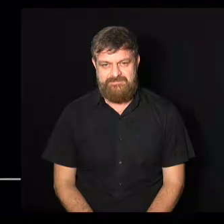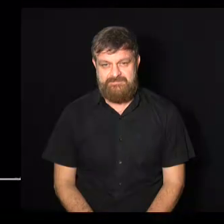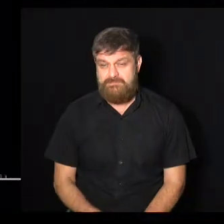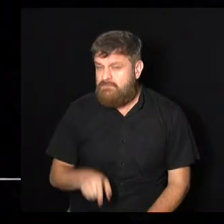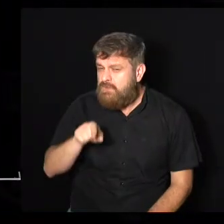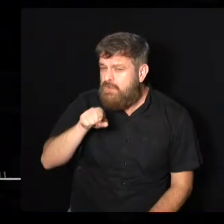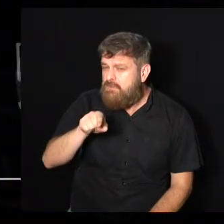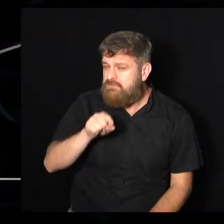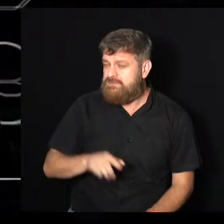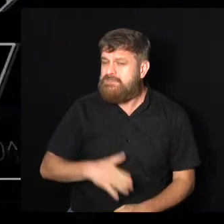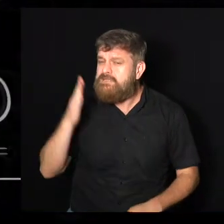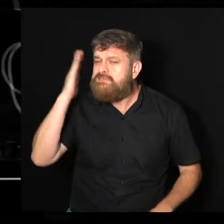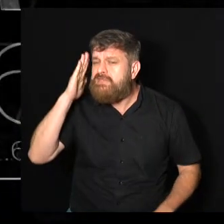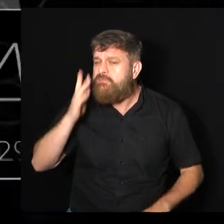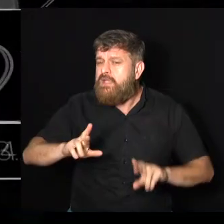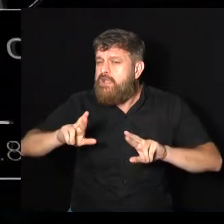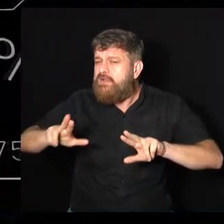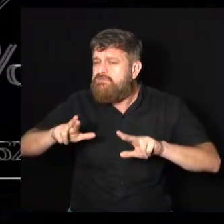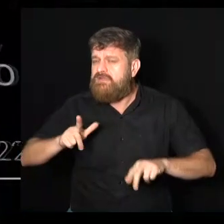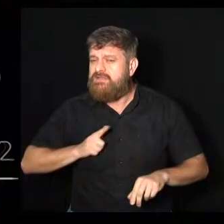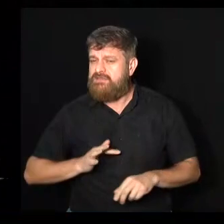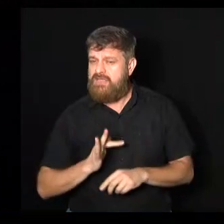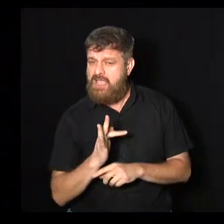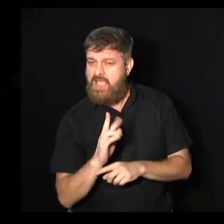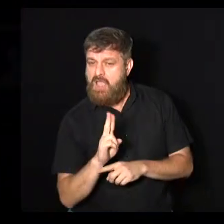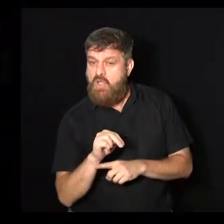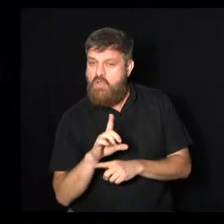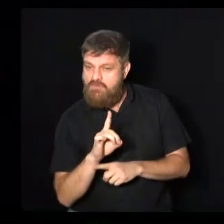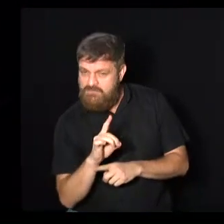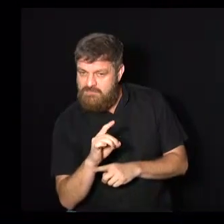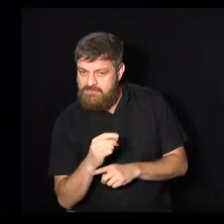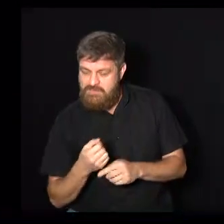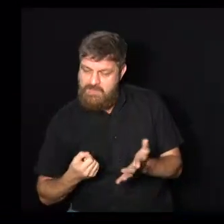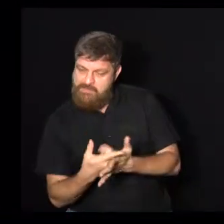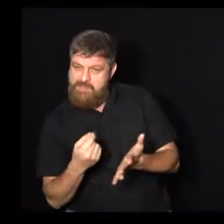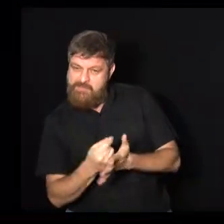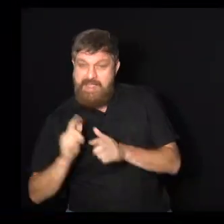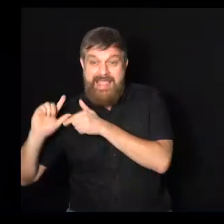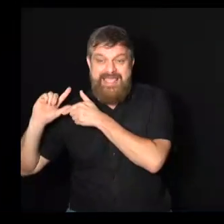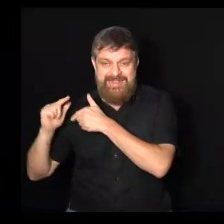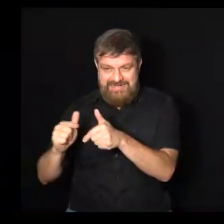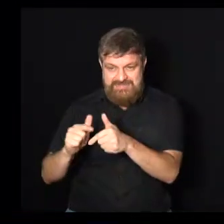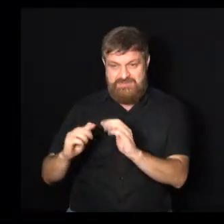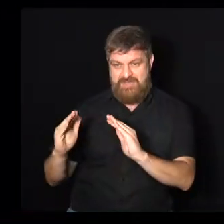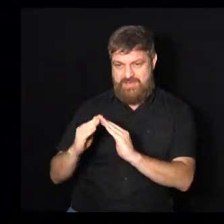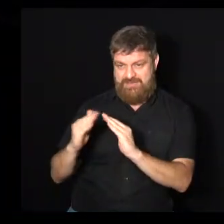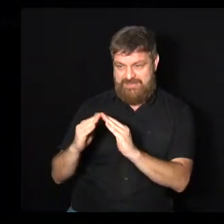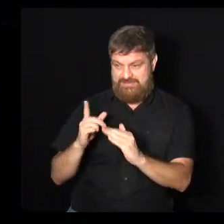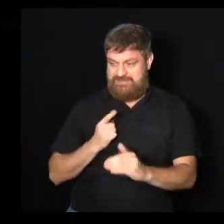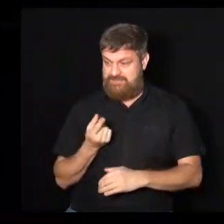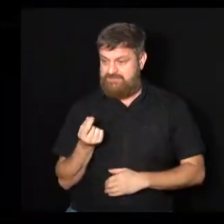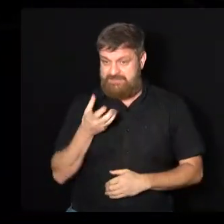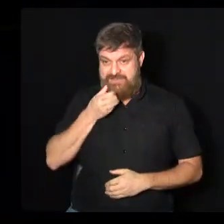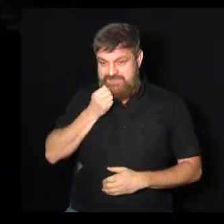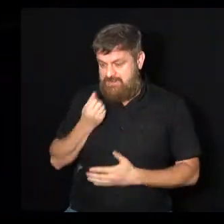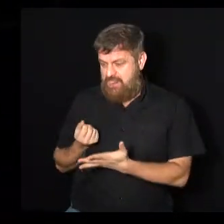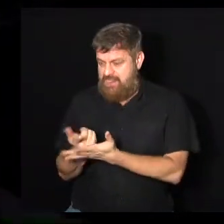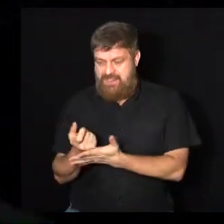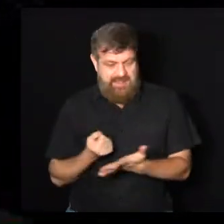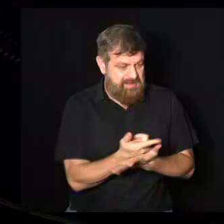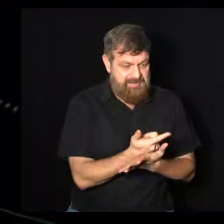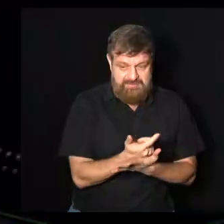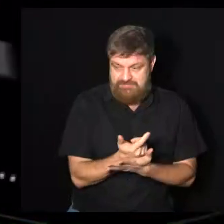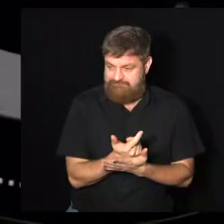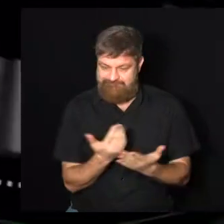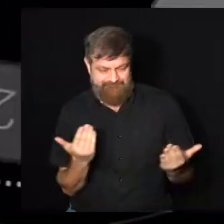Você aí de casa sabe a diferença entre fundos imobiliários e investimento tradicional em imóveis? Não, mas não se preocupe.